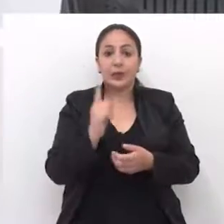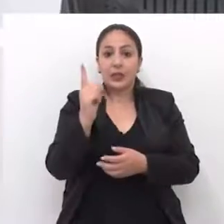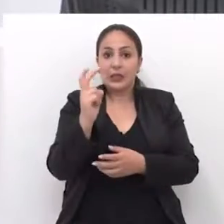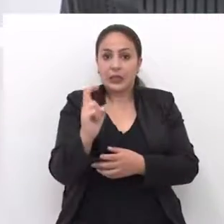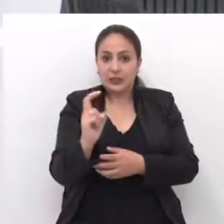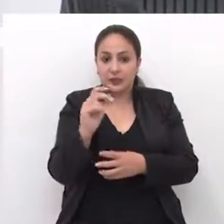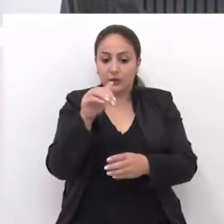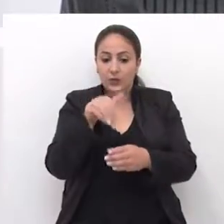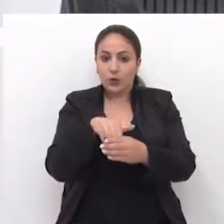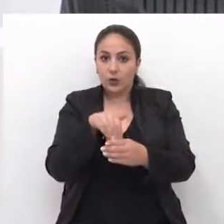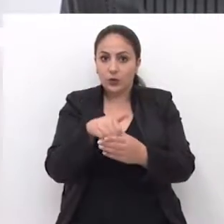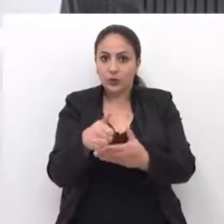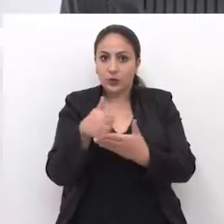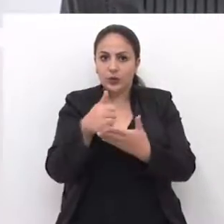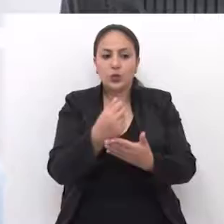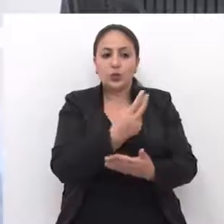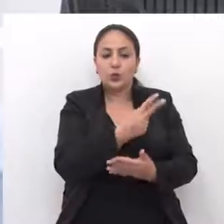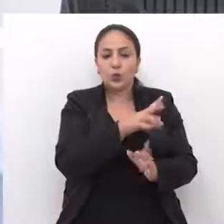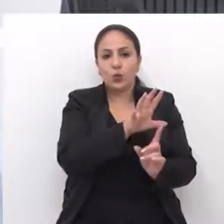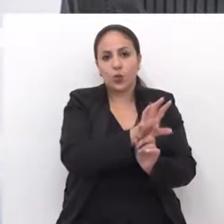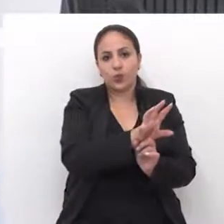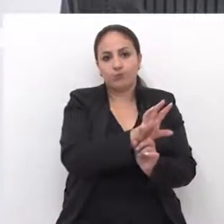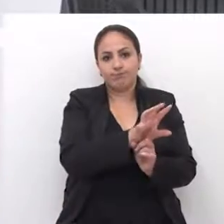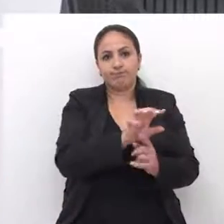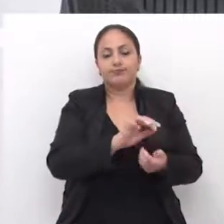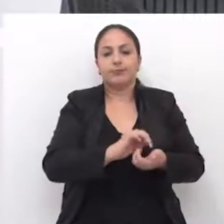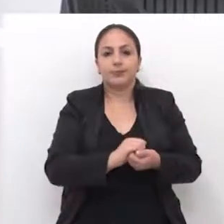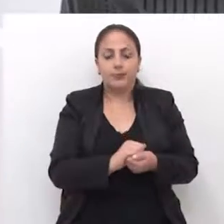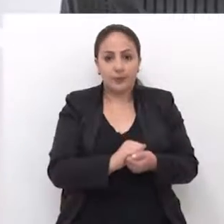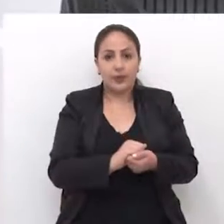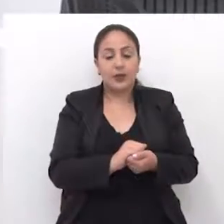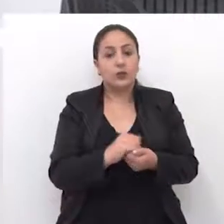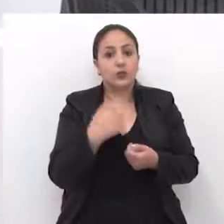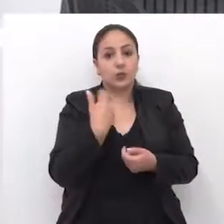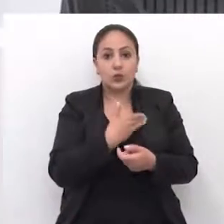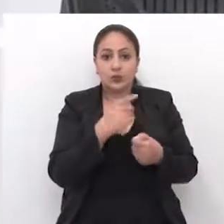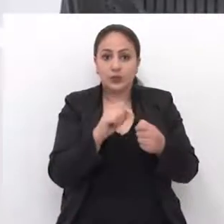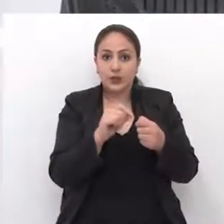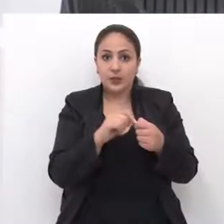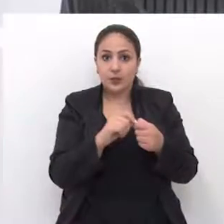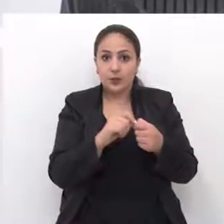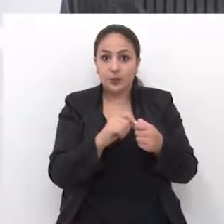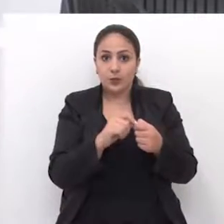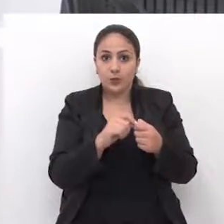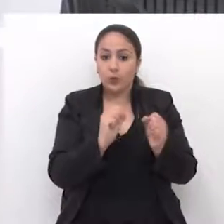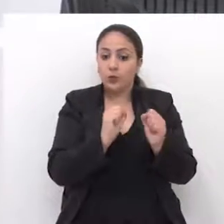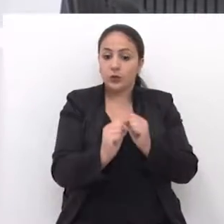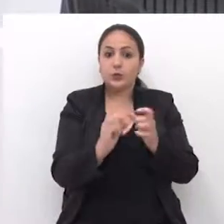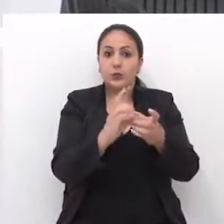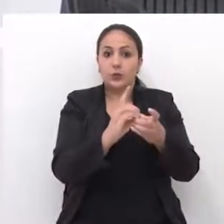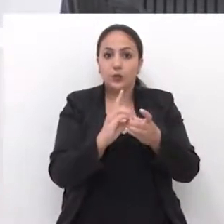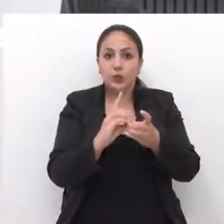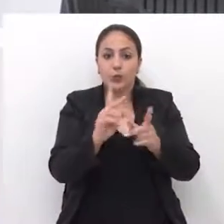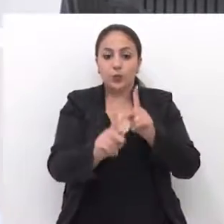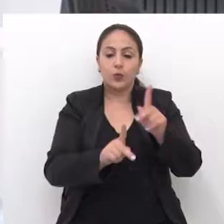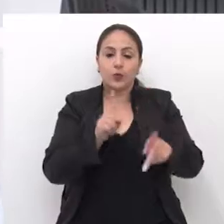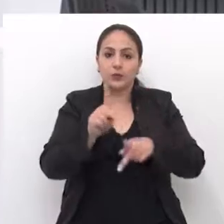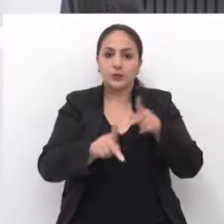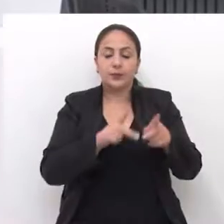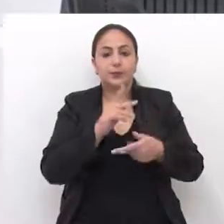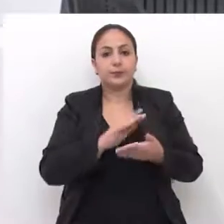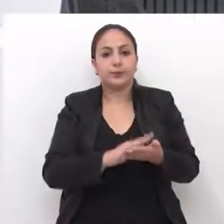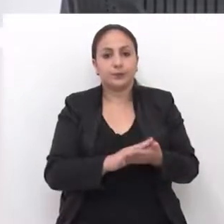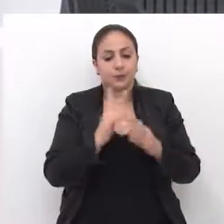votos favoráveis, 2 somente contrários. Exercemos o poder democrático da população,